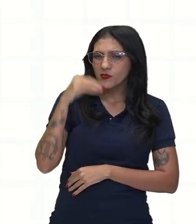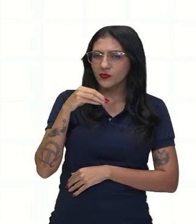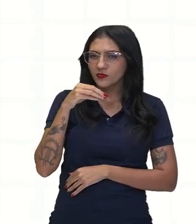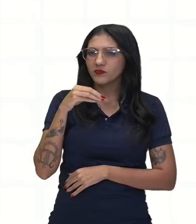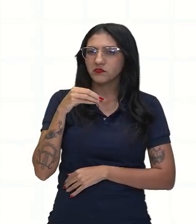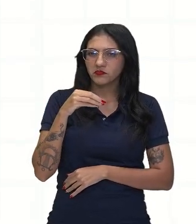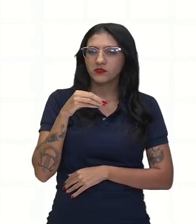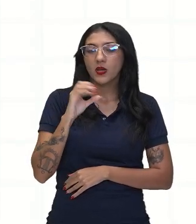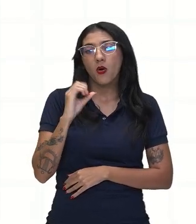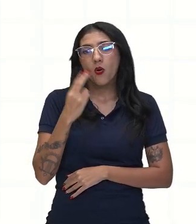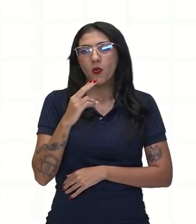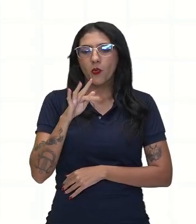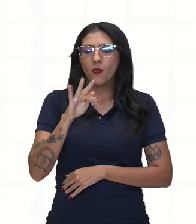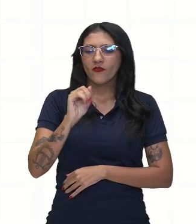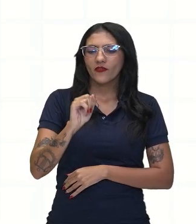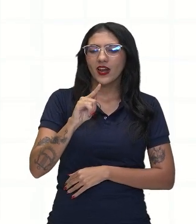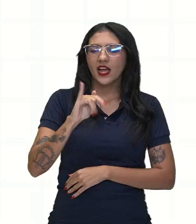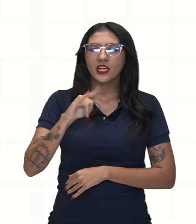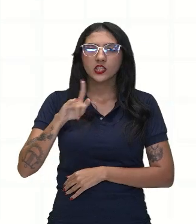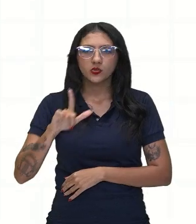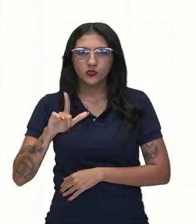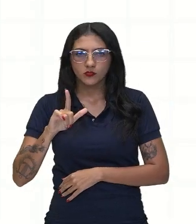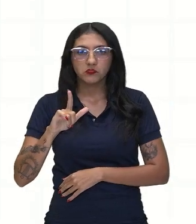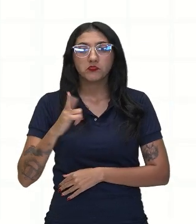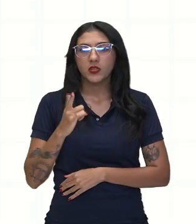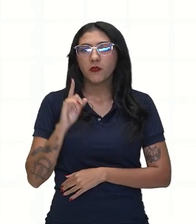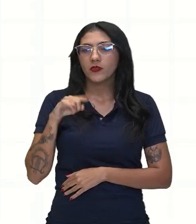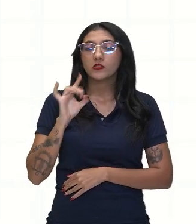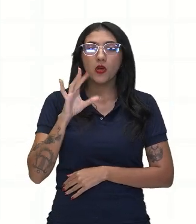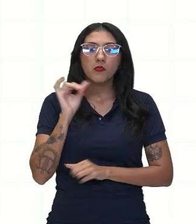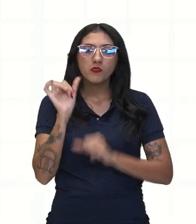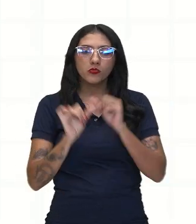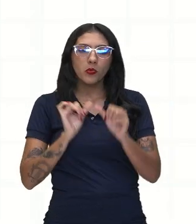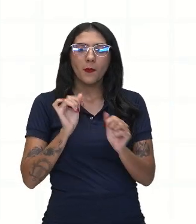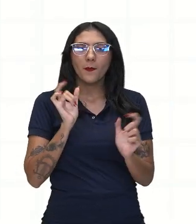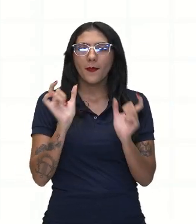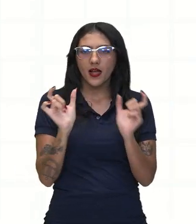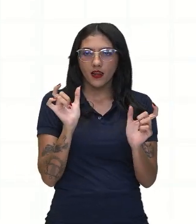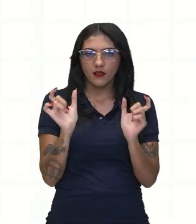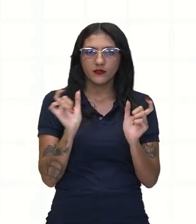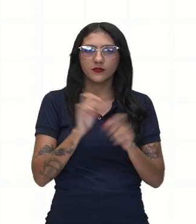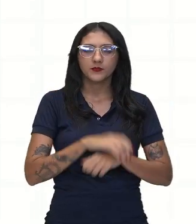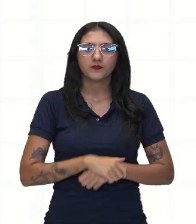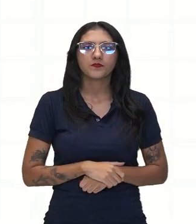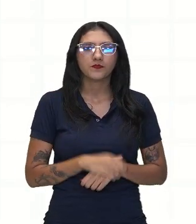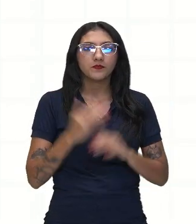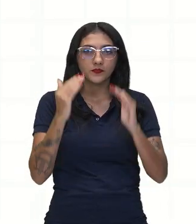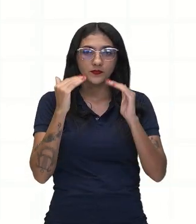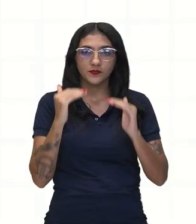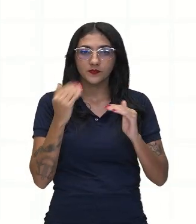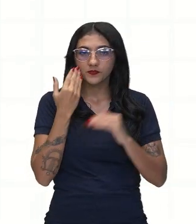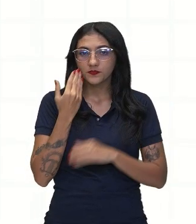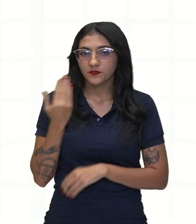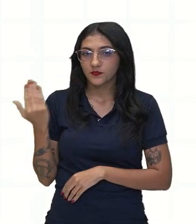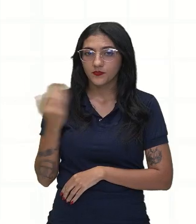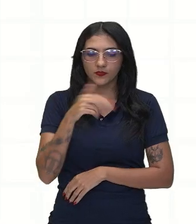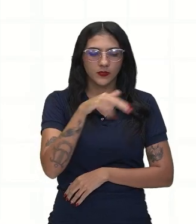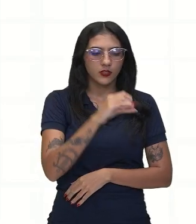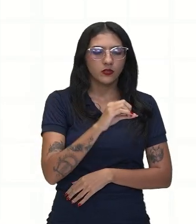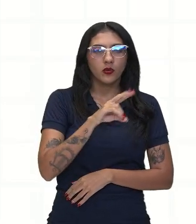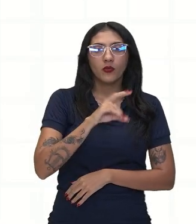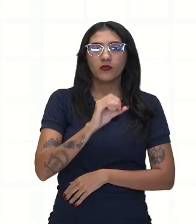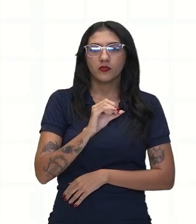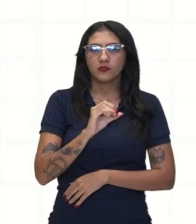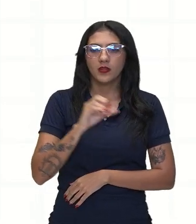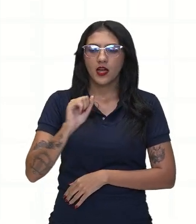Eu não mudei o sentido, eu só troquei as palavras, tá bom? Novo e atual. Aquela